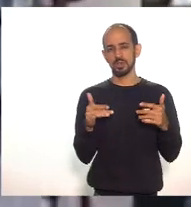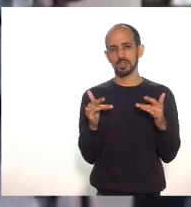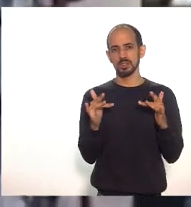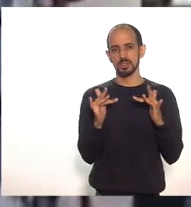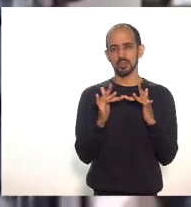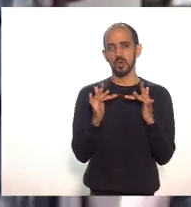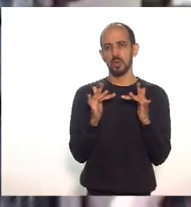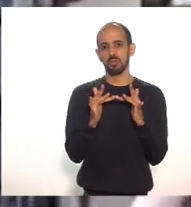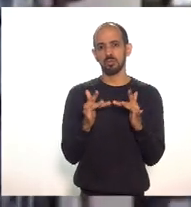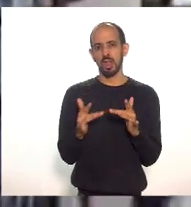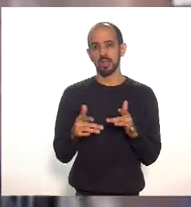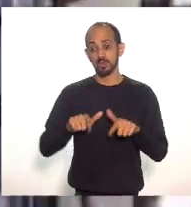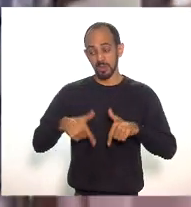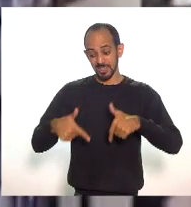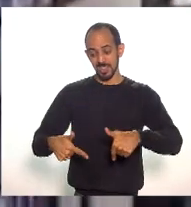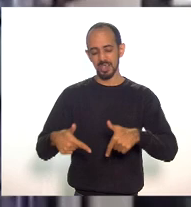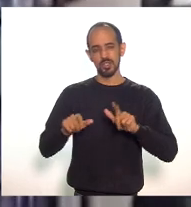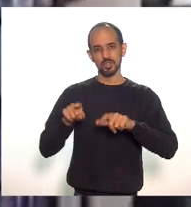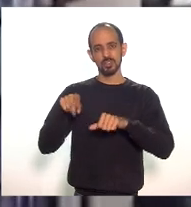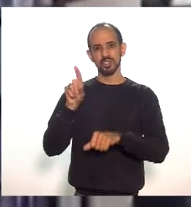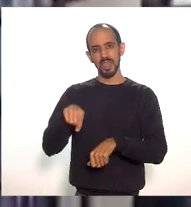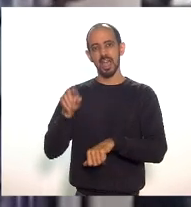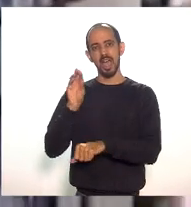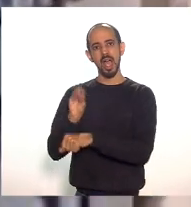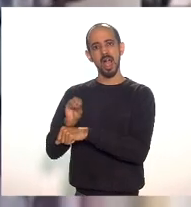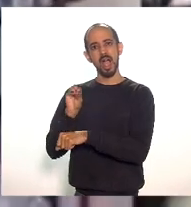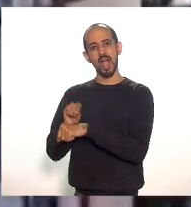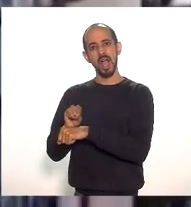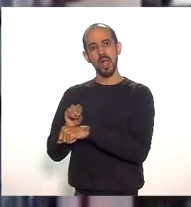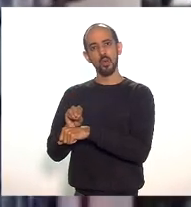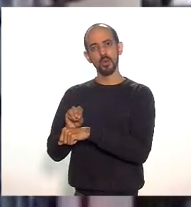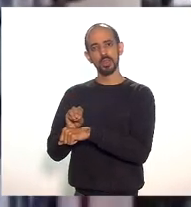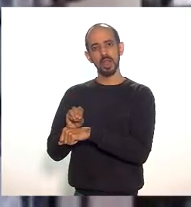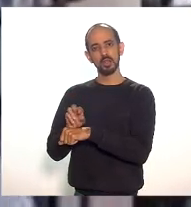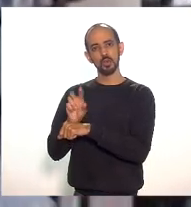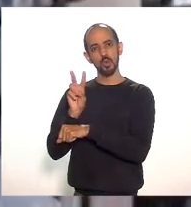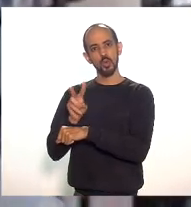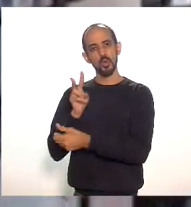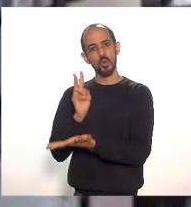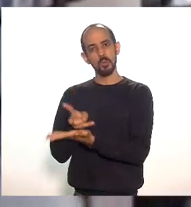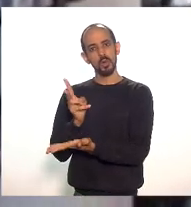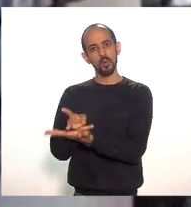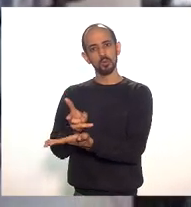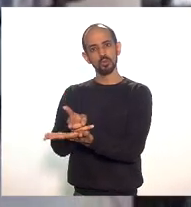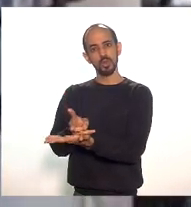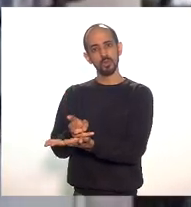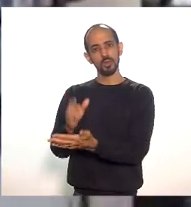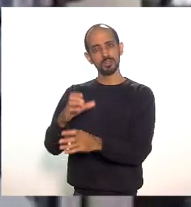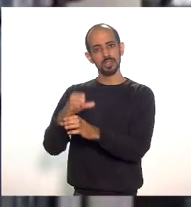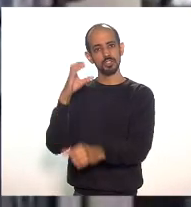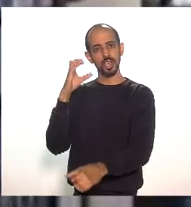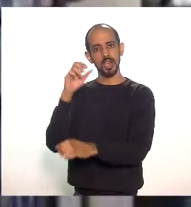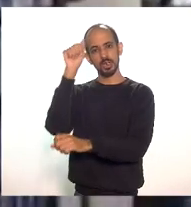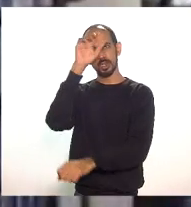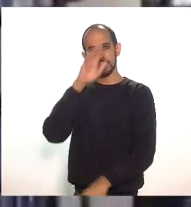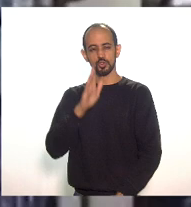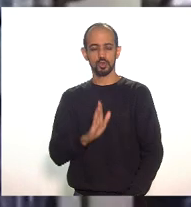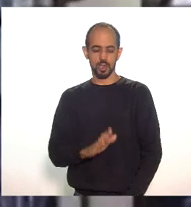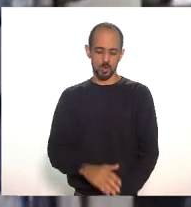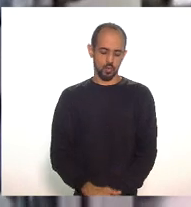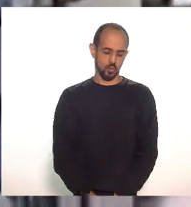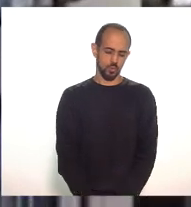suas ações na defesa daquilo que nós chamamos engenharia nacional nacional